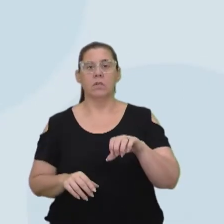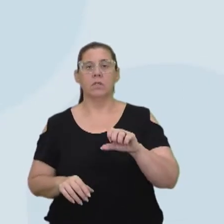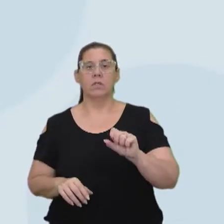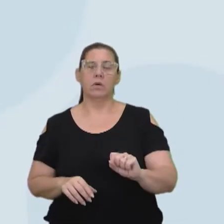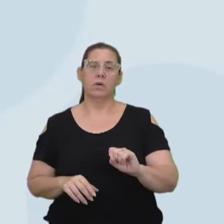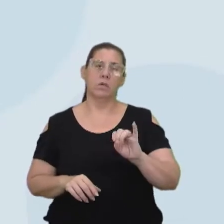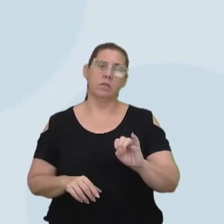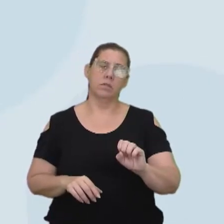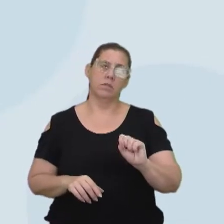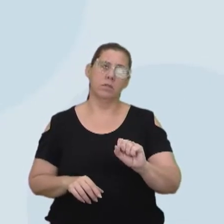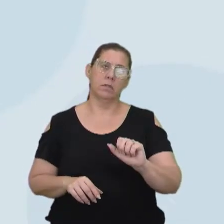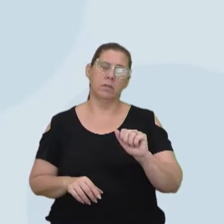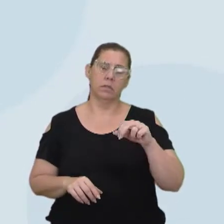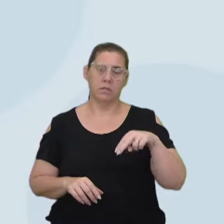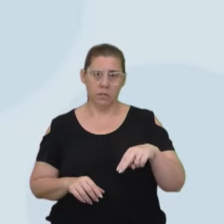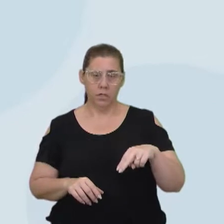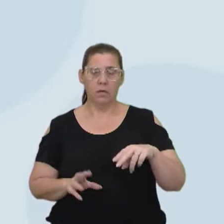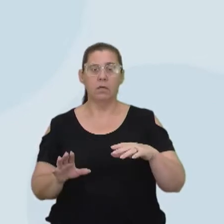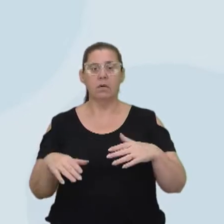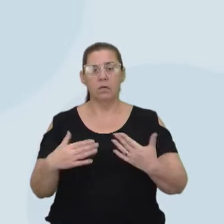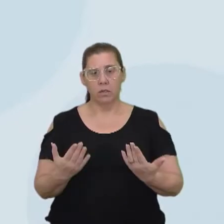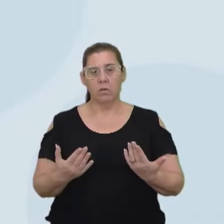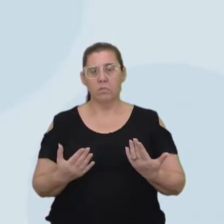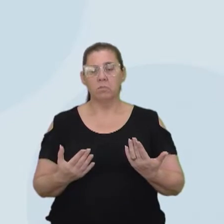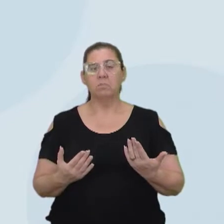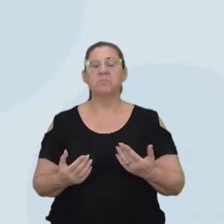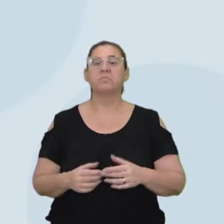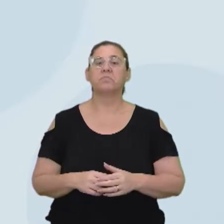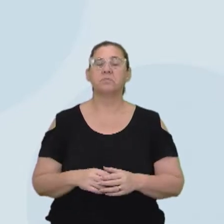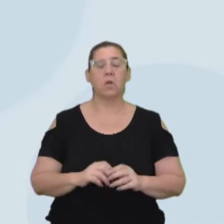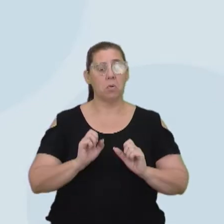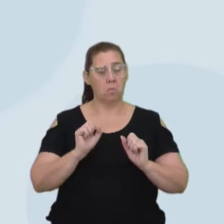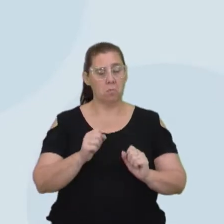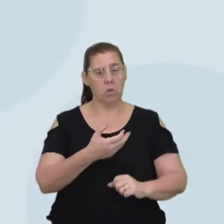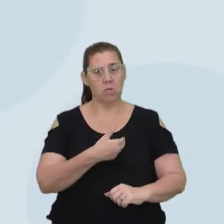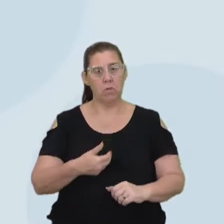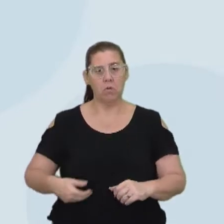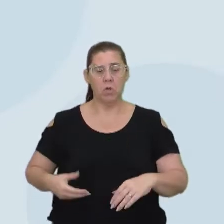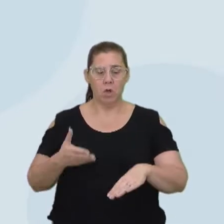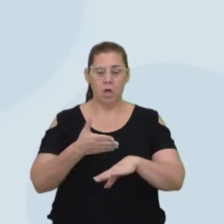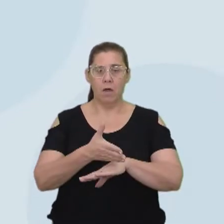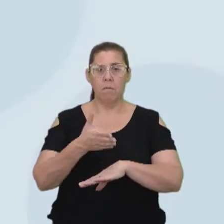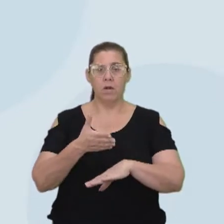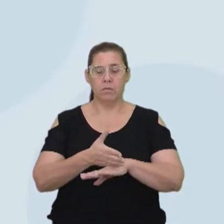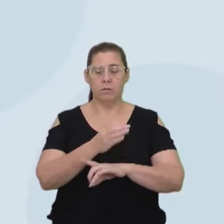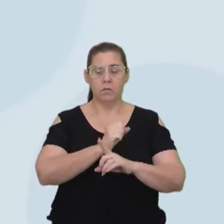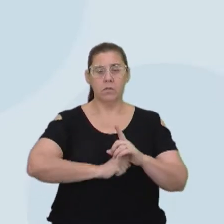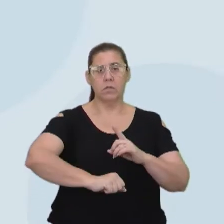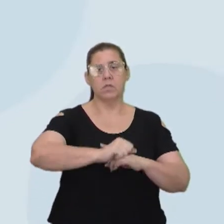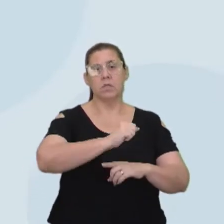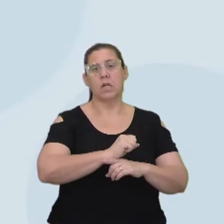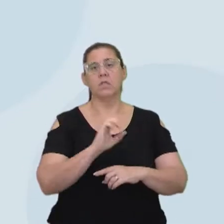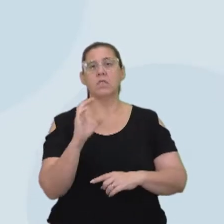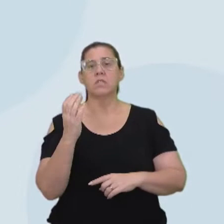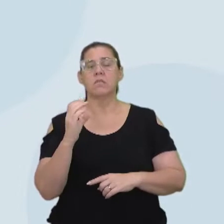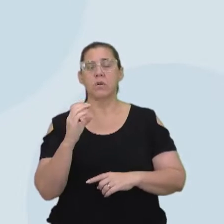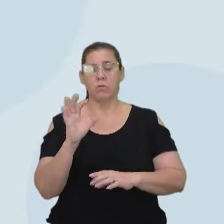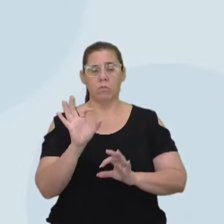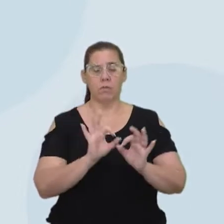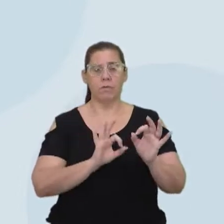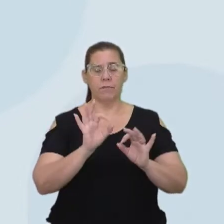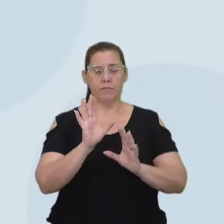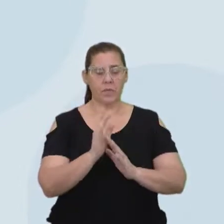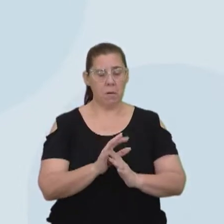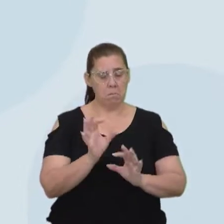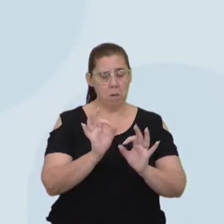CISAM, tá? E é por meio dela que o poder público, com a participação da sociedade civil organizada, né, vai